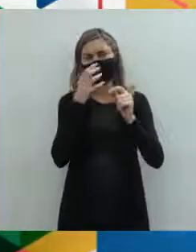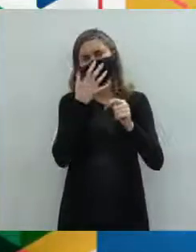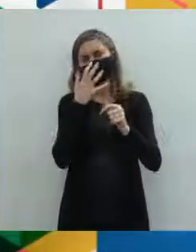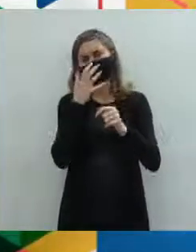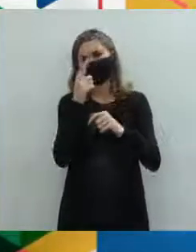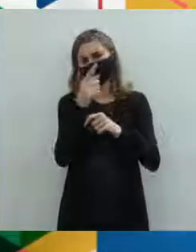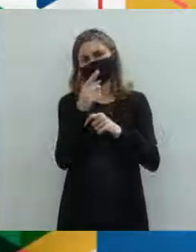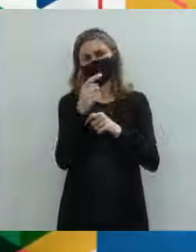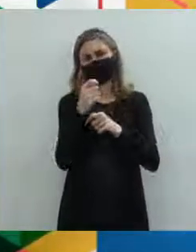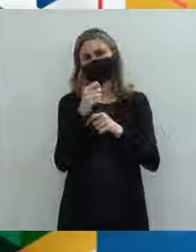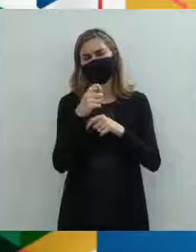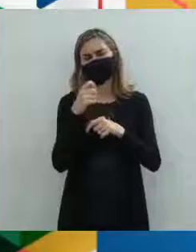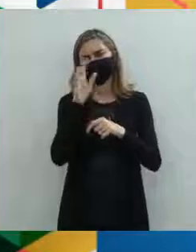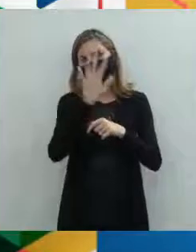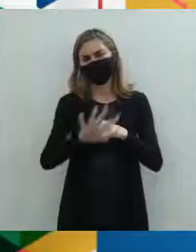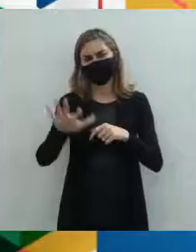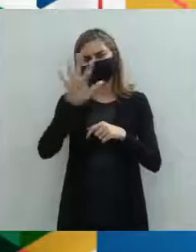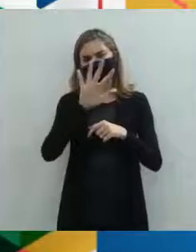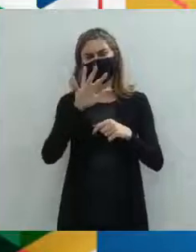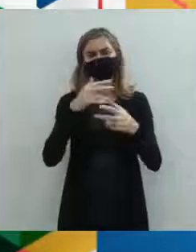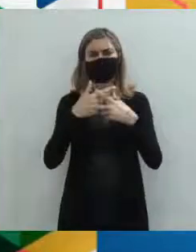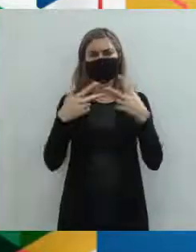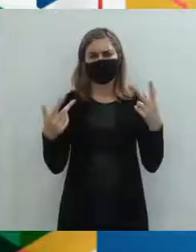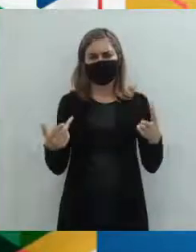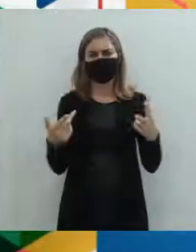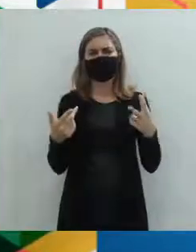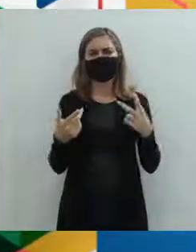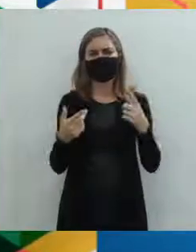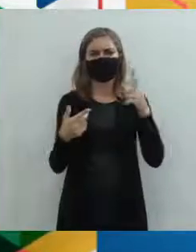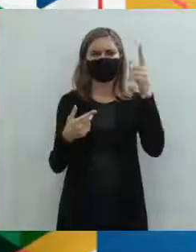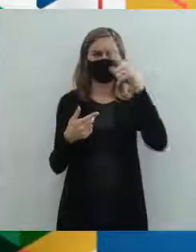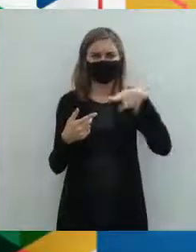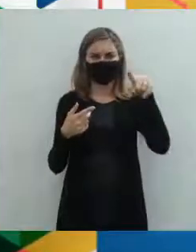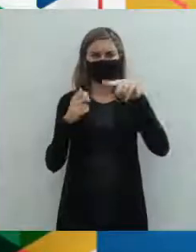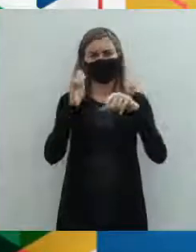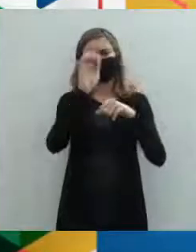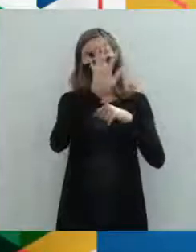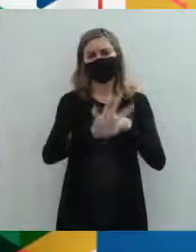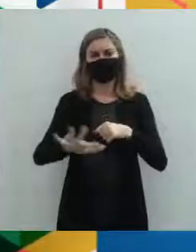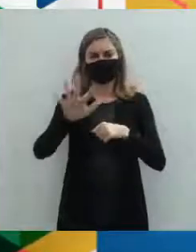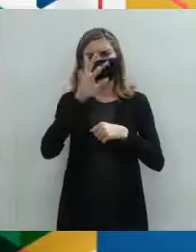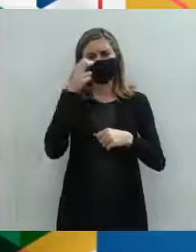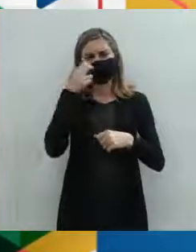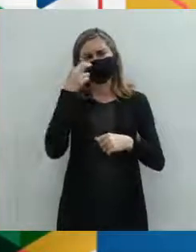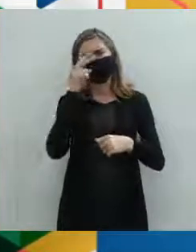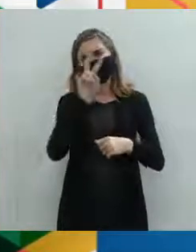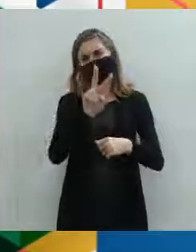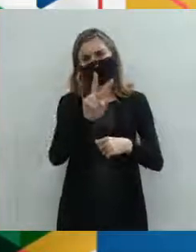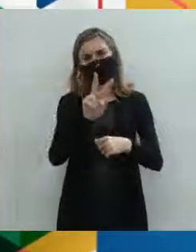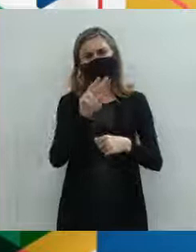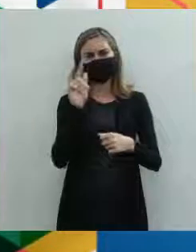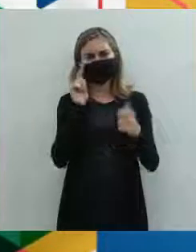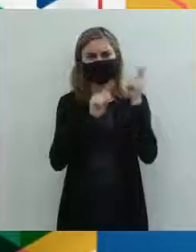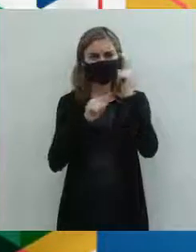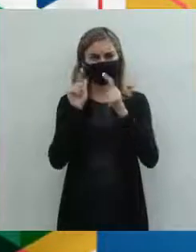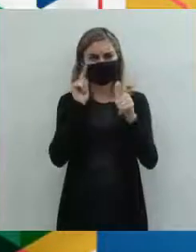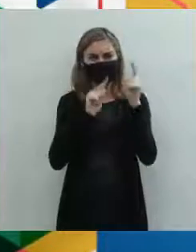que está aí, alguma forma, nessa imagem que vocês estão vendo?